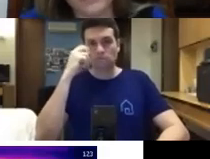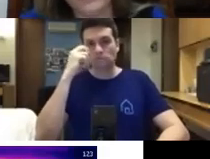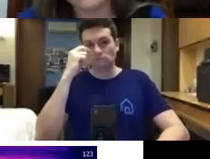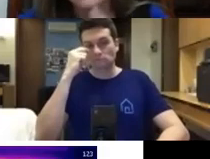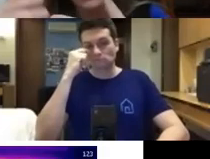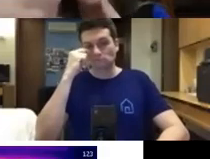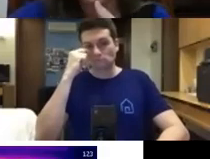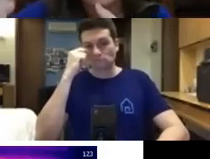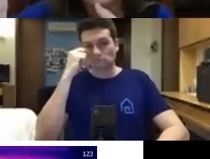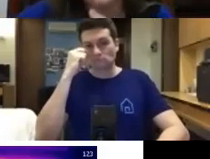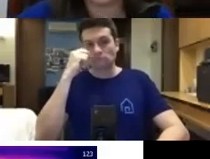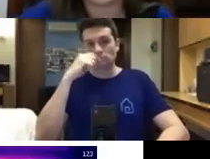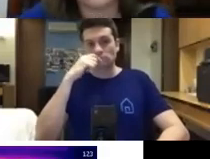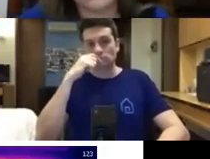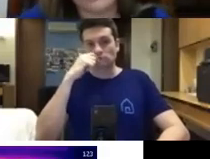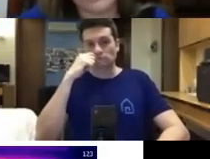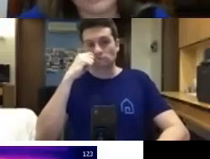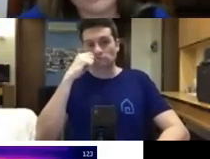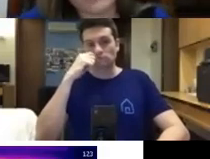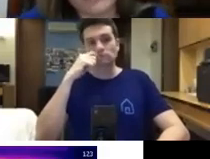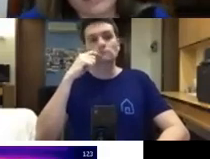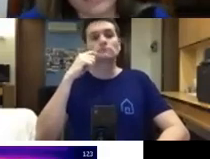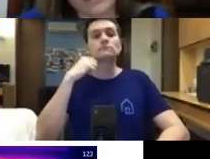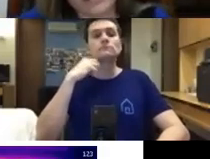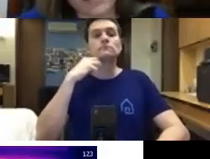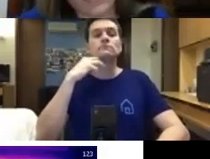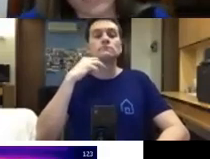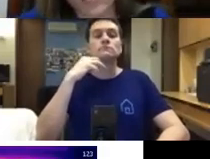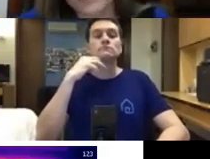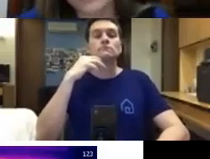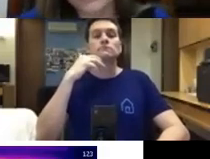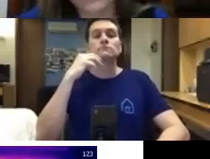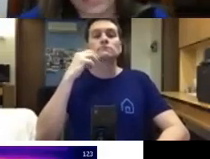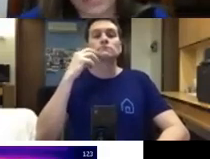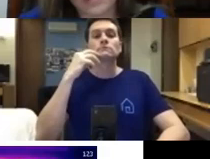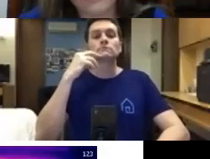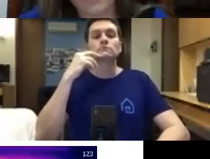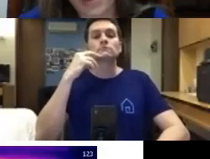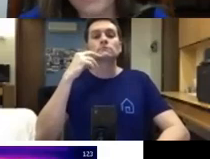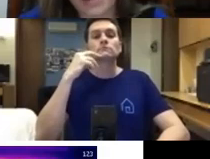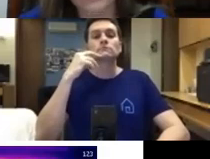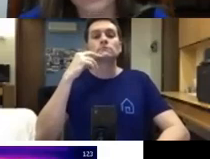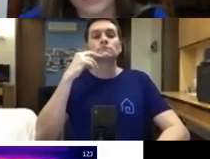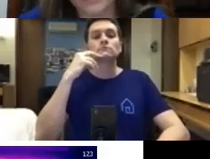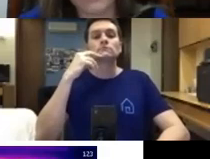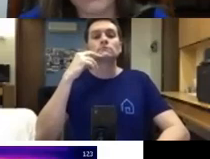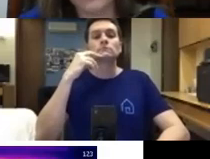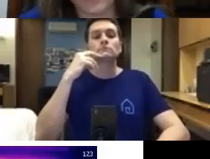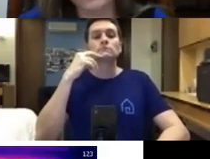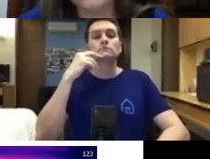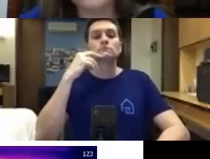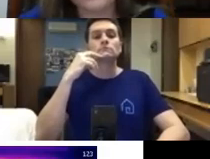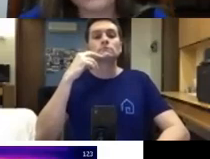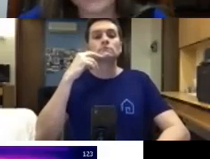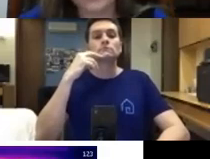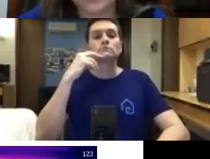de temperatura na outra face, né? E de onde vem isso aqui? Eu estou começando a evaporar minha água. Então, é muito